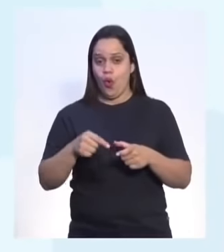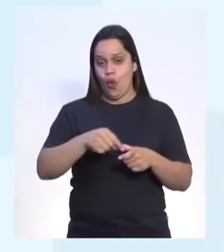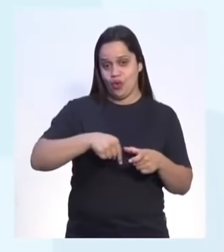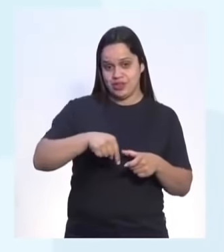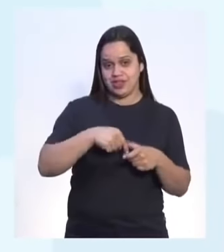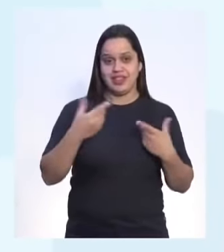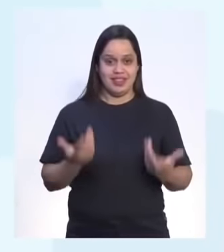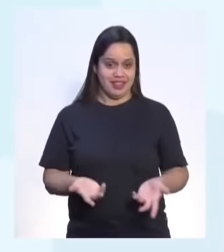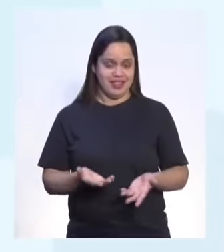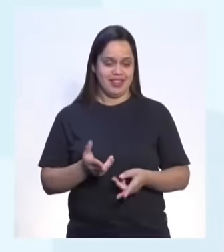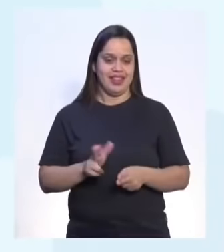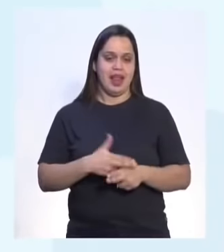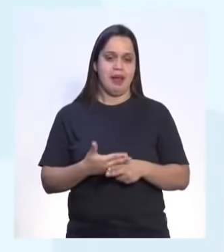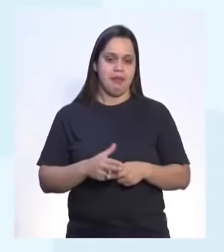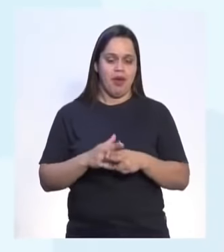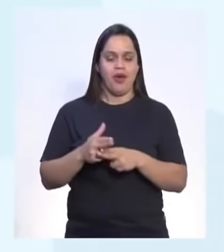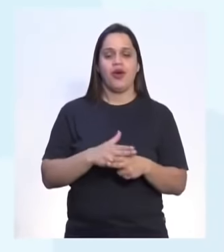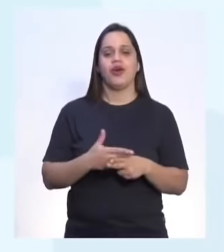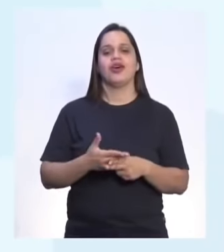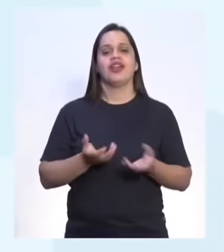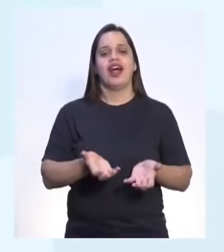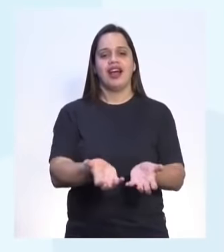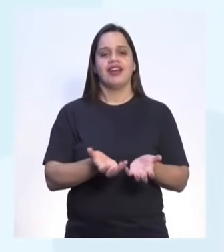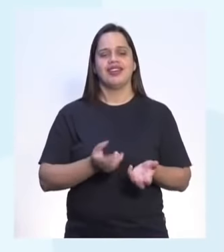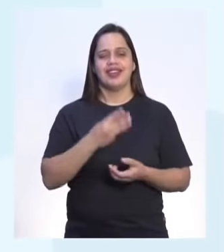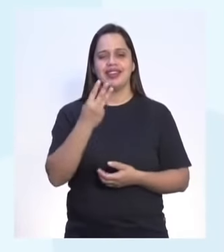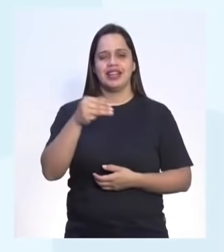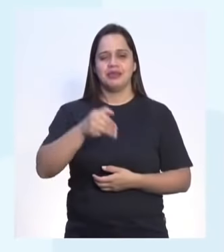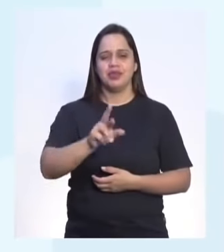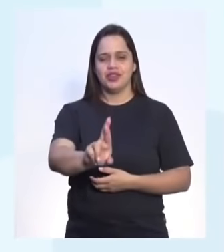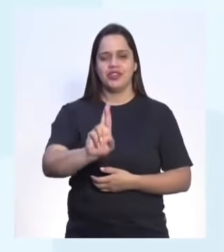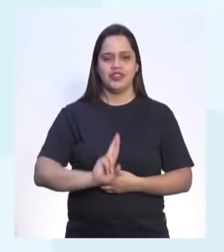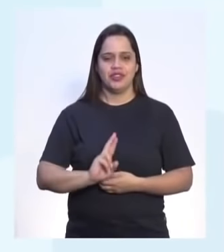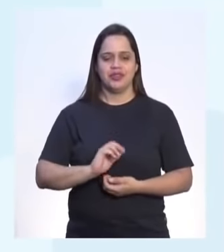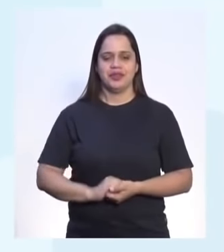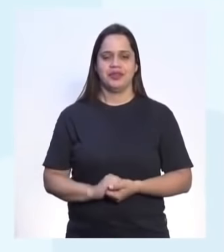rosquinha cremosa lá no forno. 3 minutinhos e a gente já retorna.